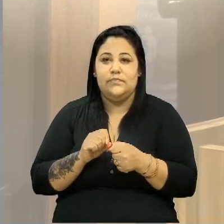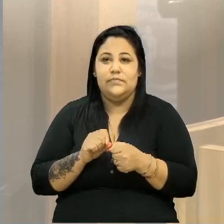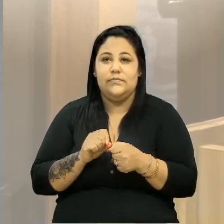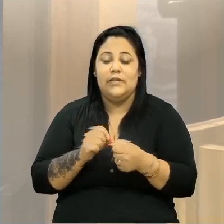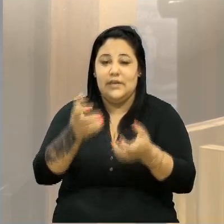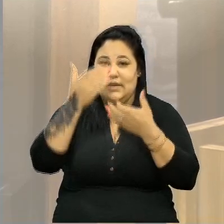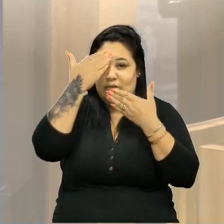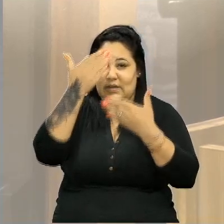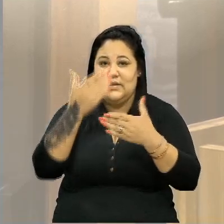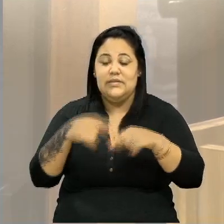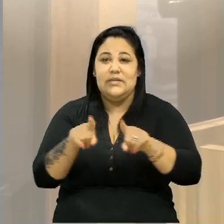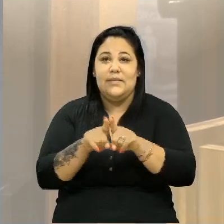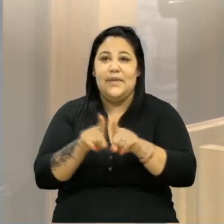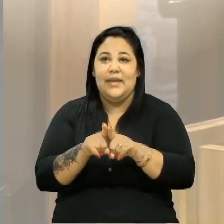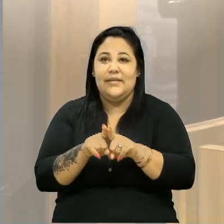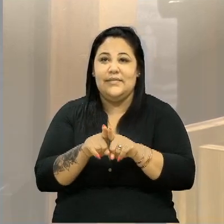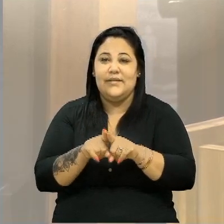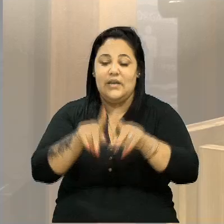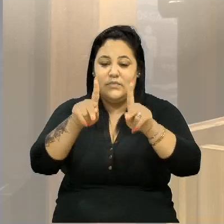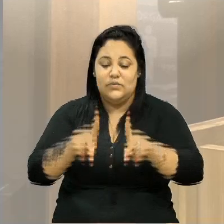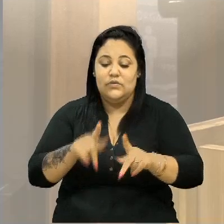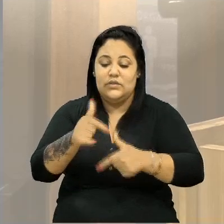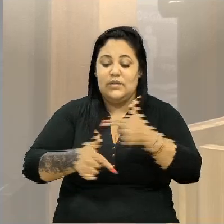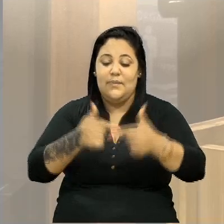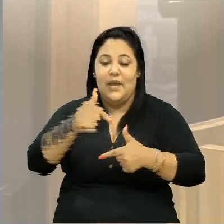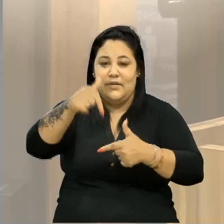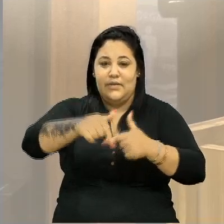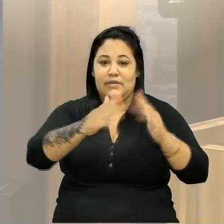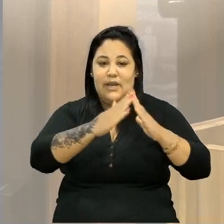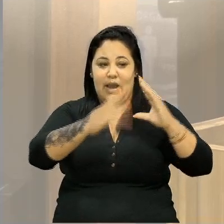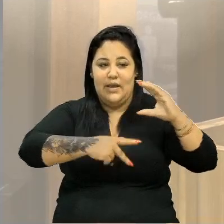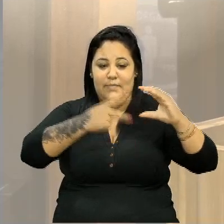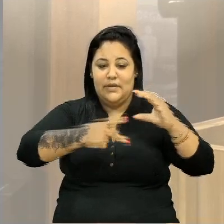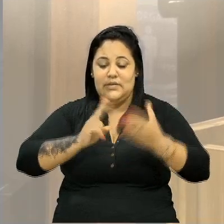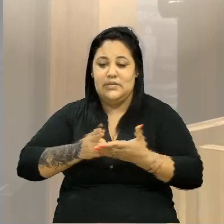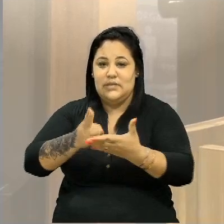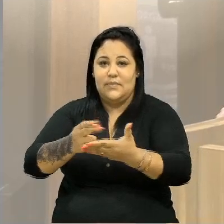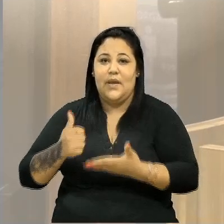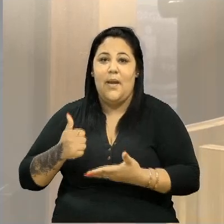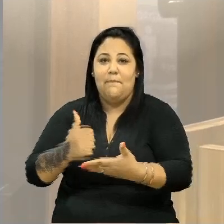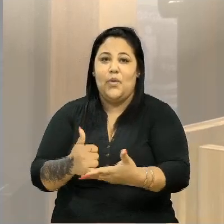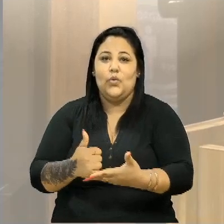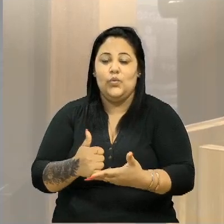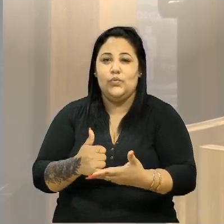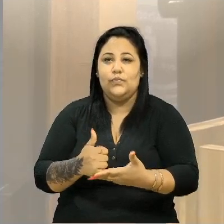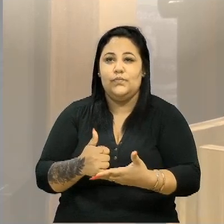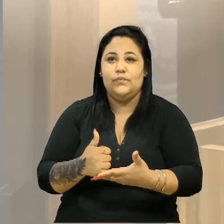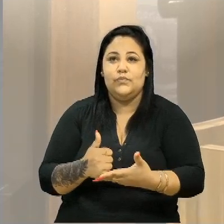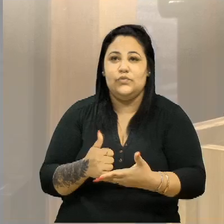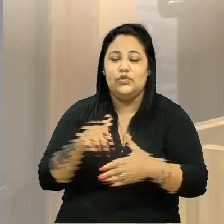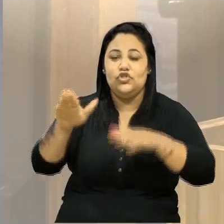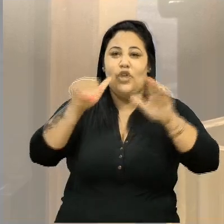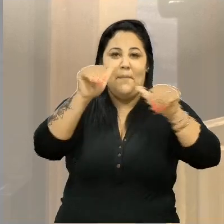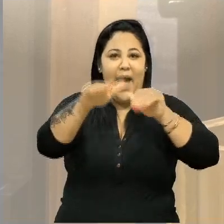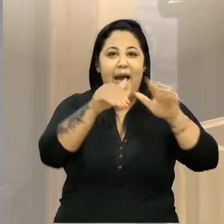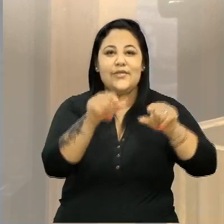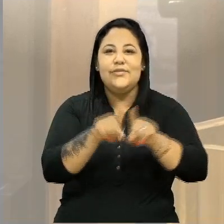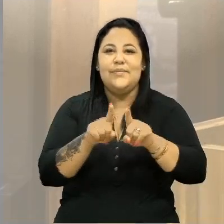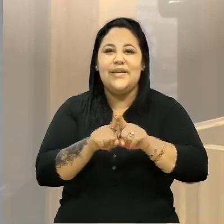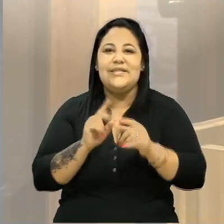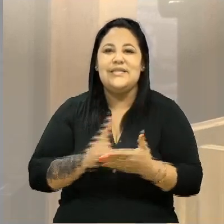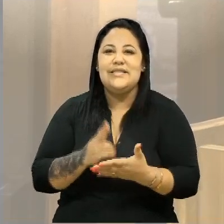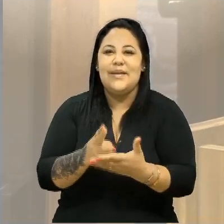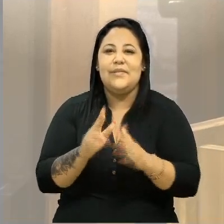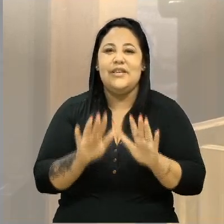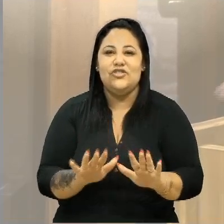agradecer também aos servidores dessa casa, que sempre prestaram o apoio necessário quando chamados, que sempre deixaram